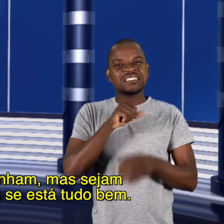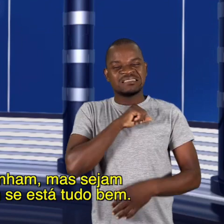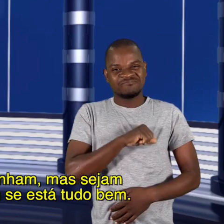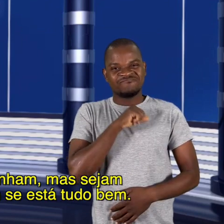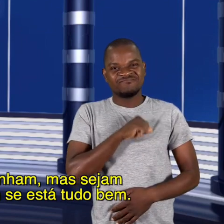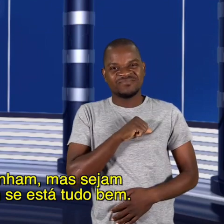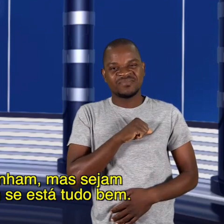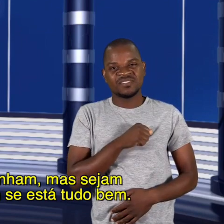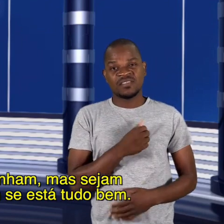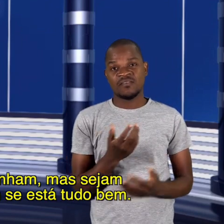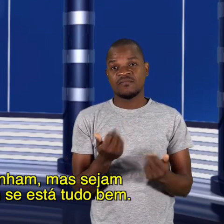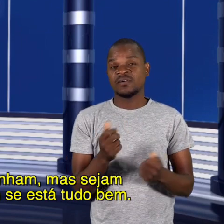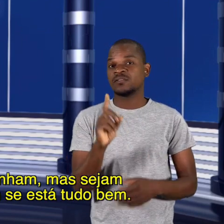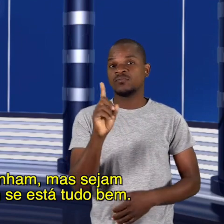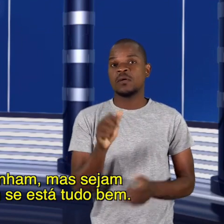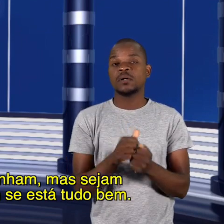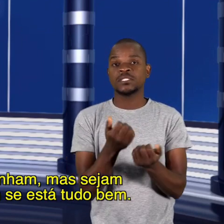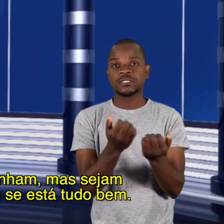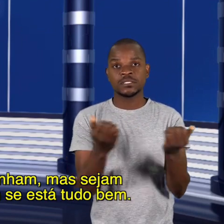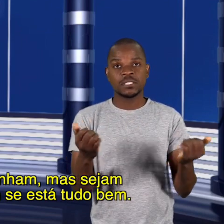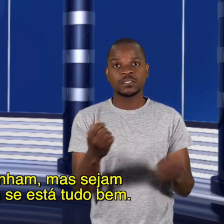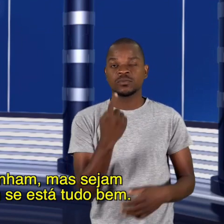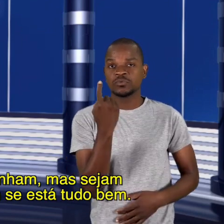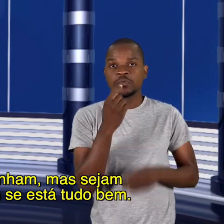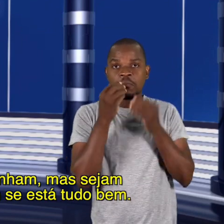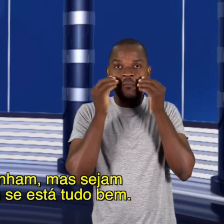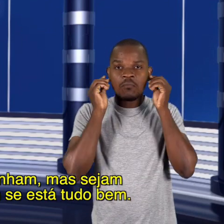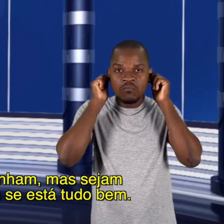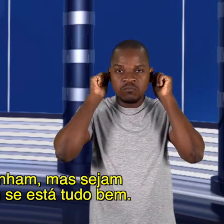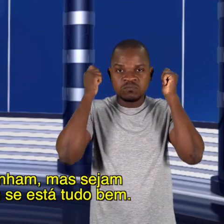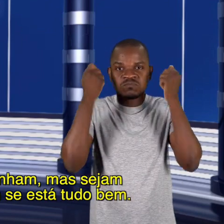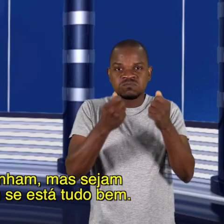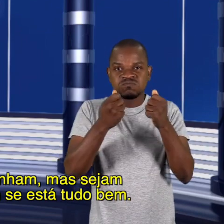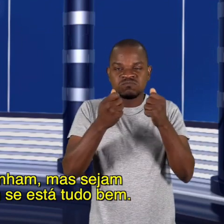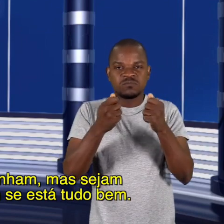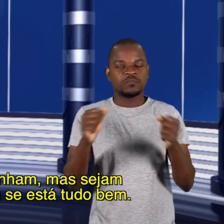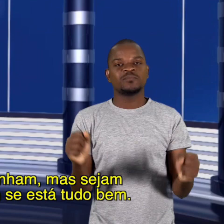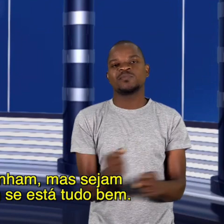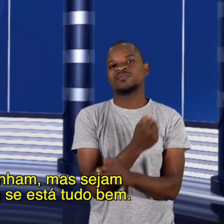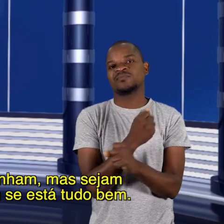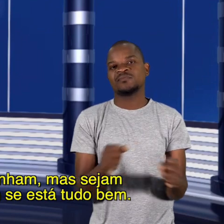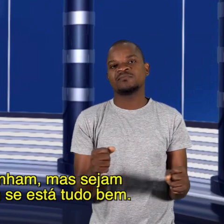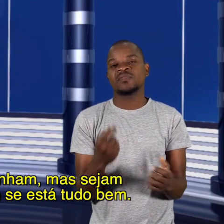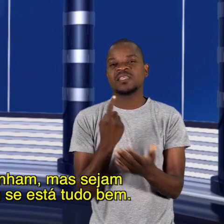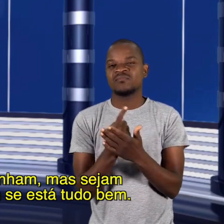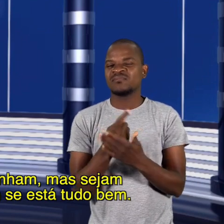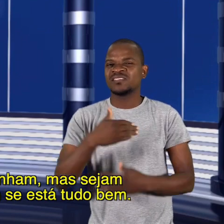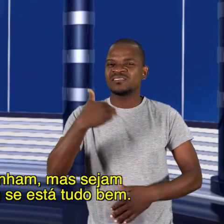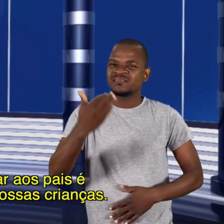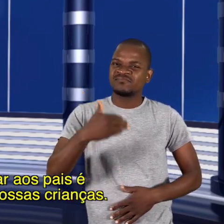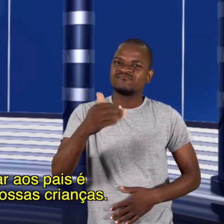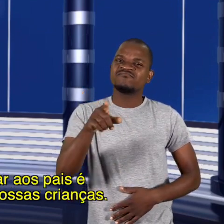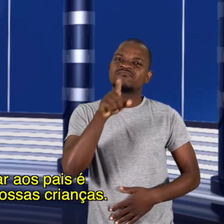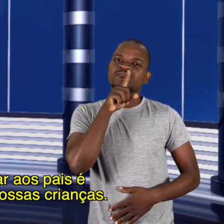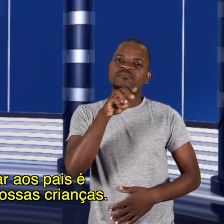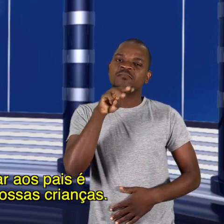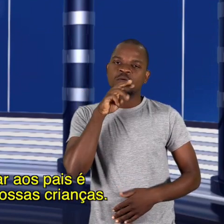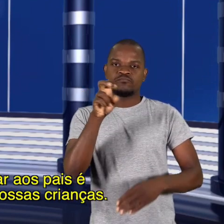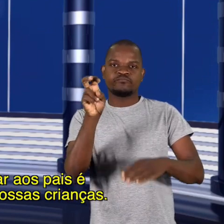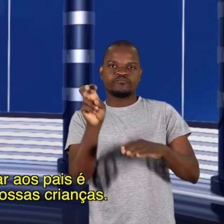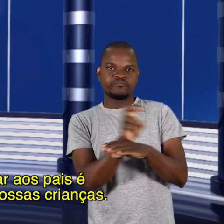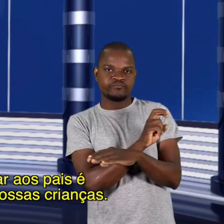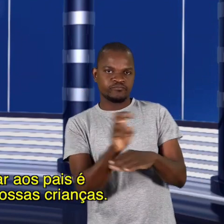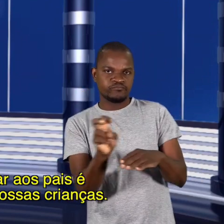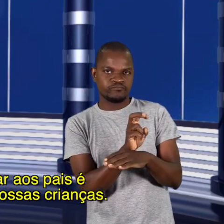devem pôr as máscaras das crianças, ponham-as que sejam vigilantes de 10 em 10 minutos só para verem se está tudo bem com as crianças.